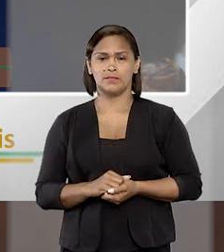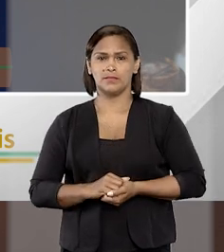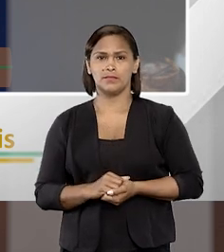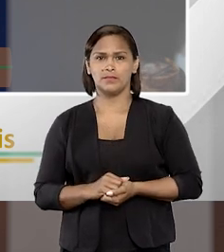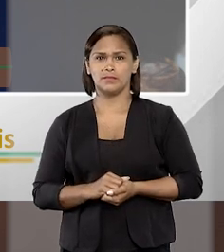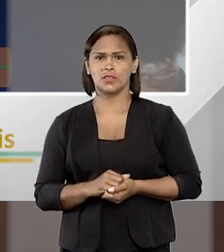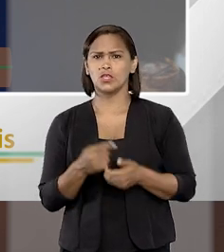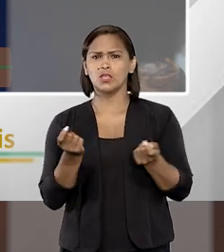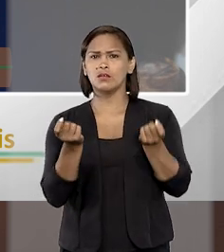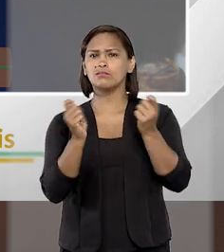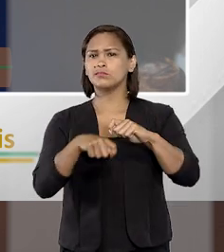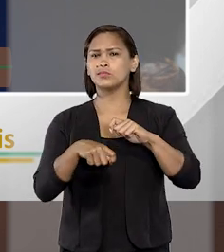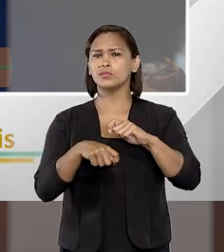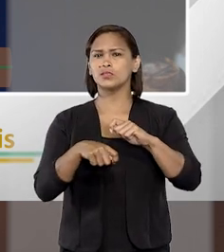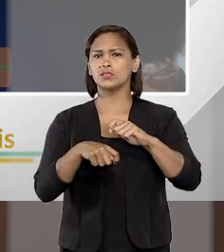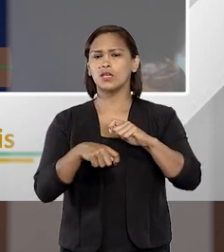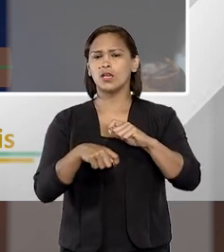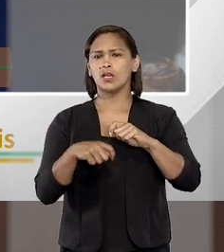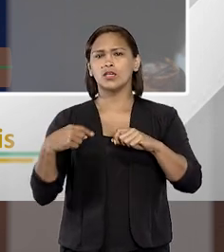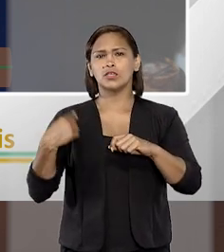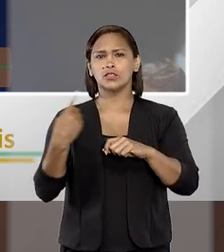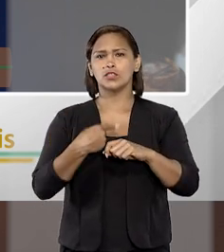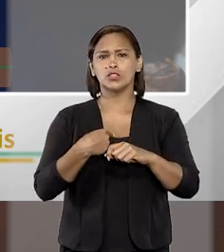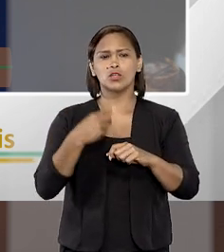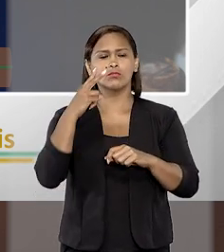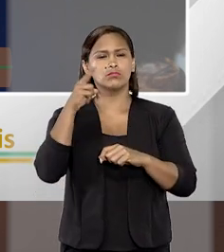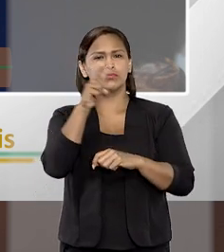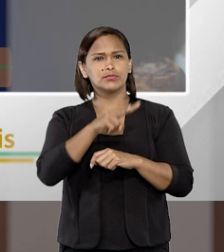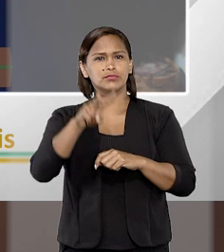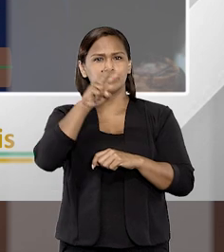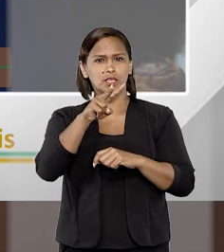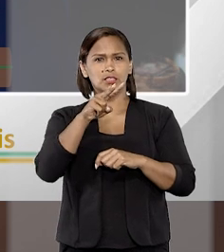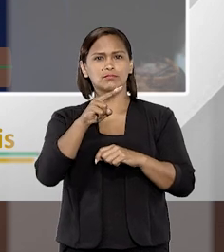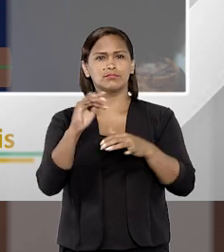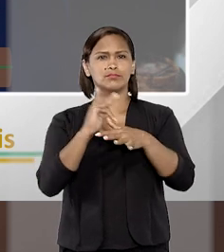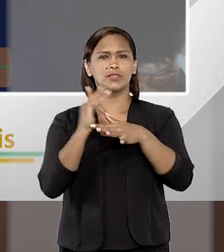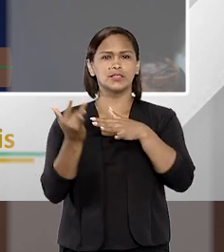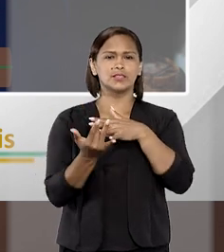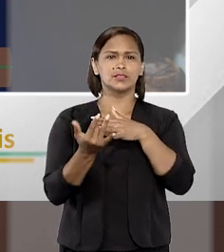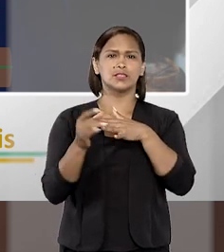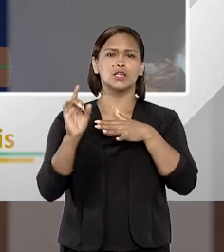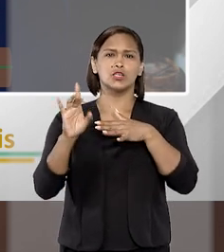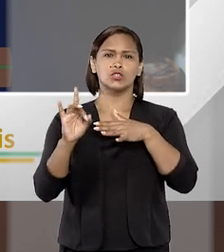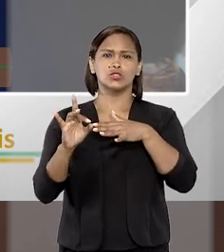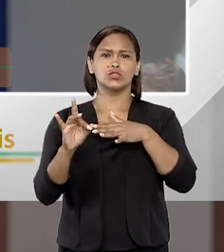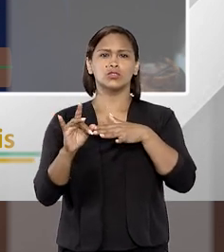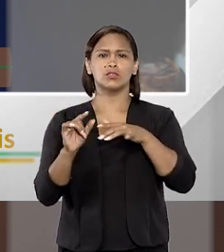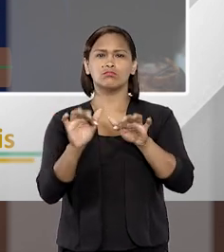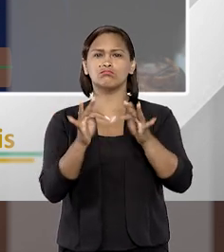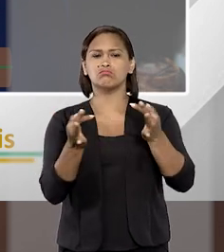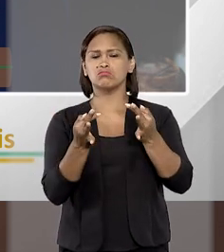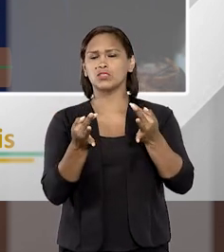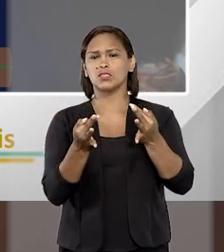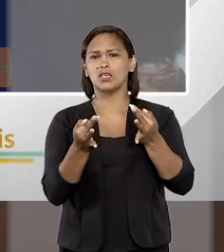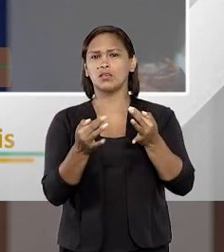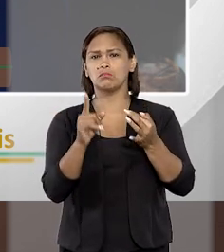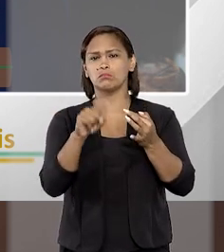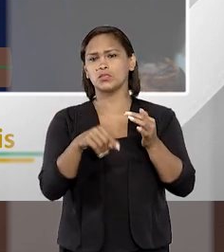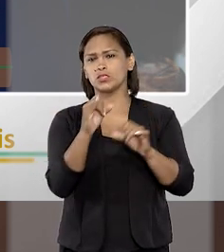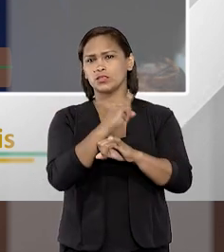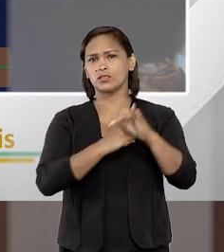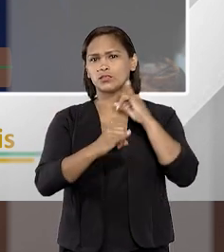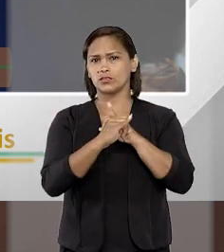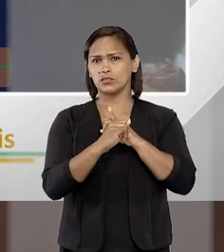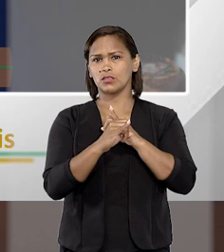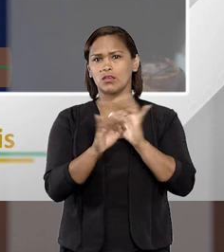não é possível que nós identificamos alguém com base em algo tão subjetivo nas